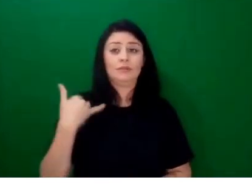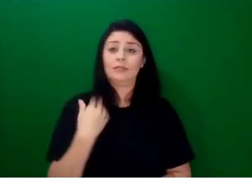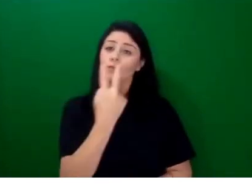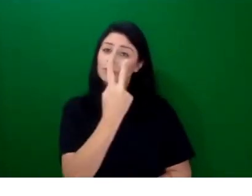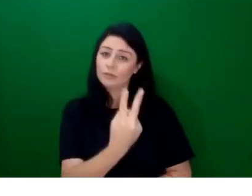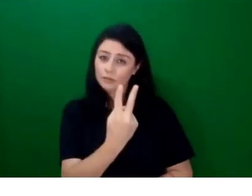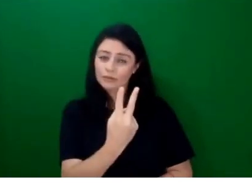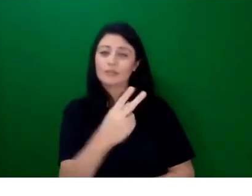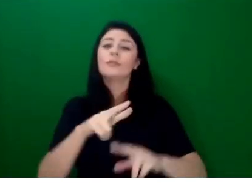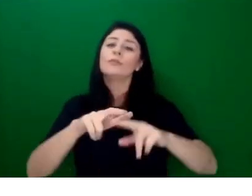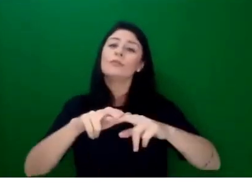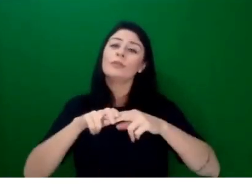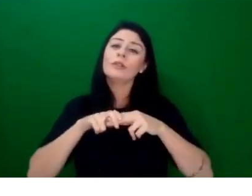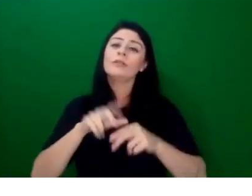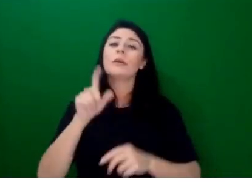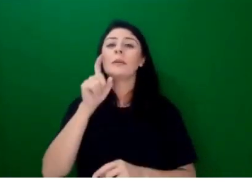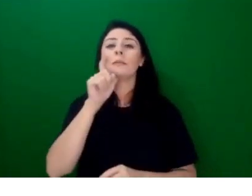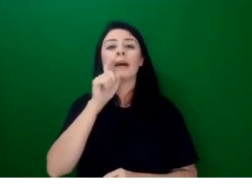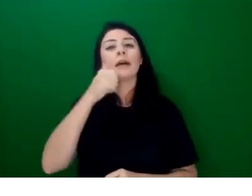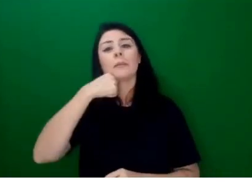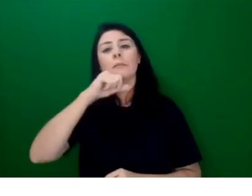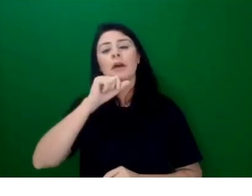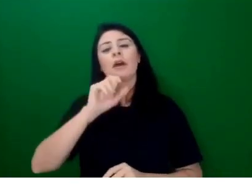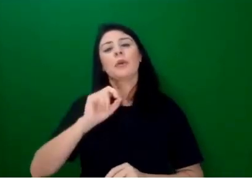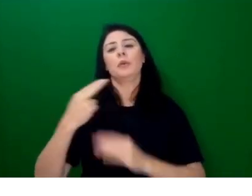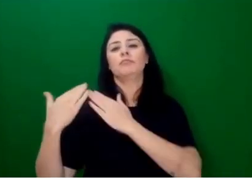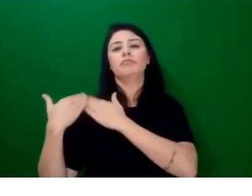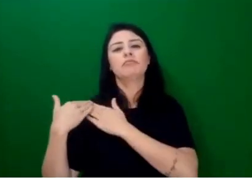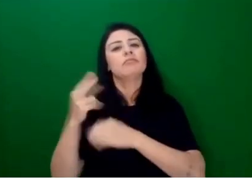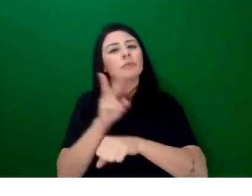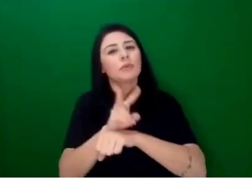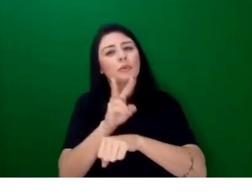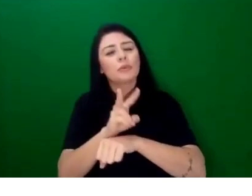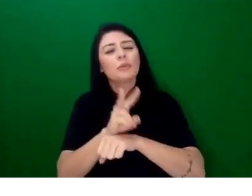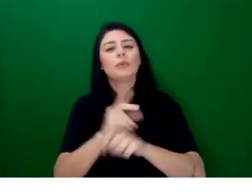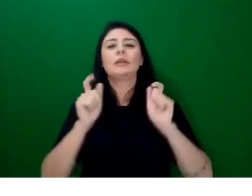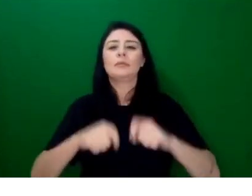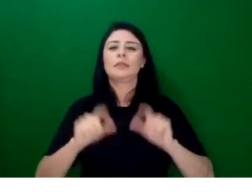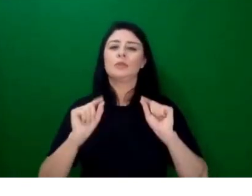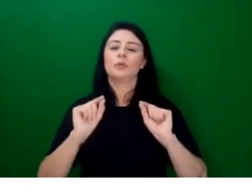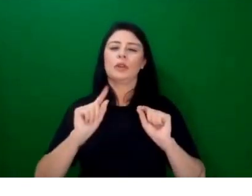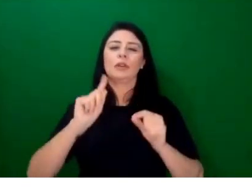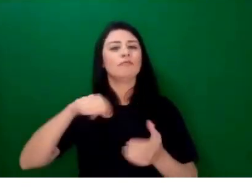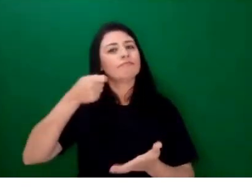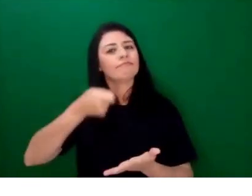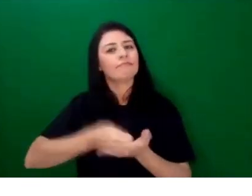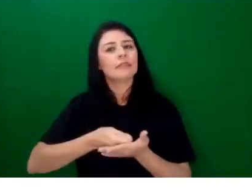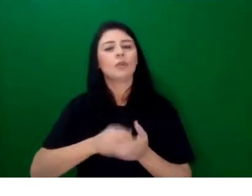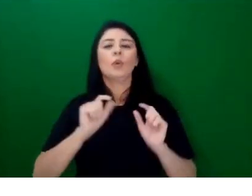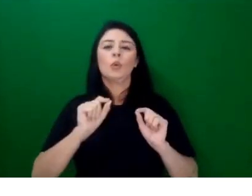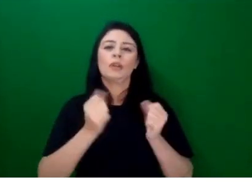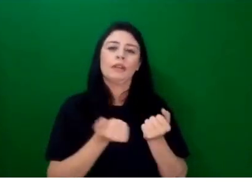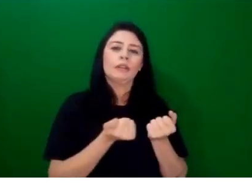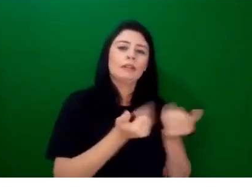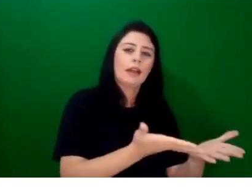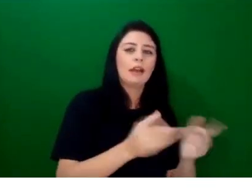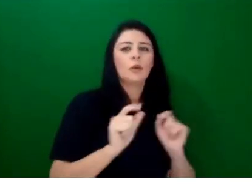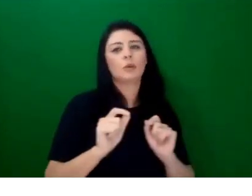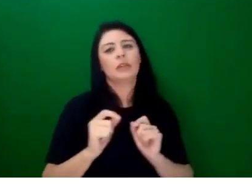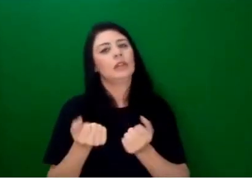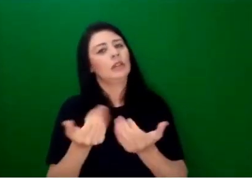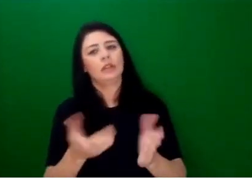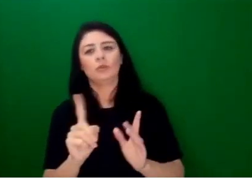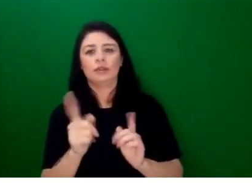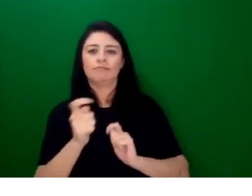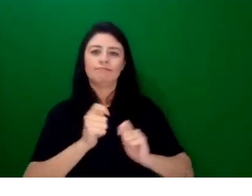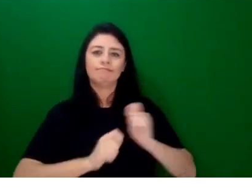idade. Por isso que os pais responsáveis, cuidadores, eles têm que definir o que vão ou não vão